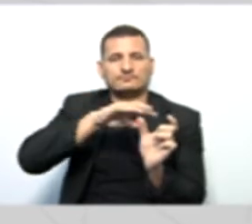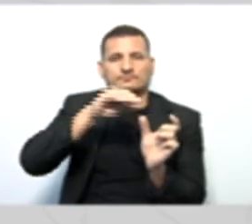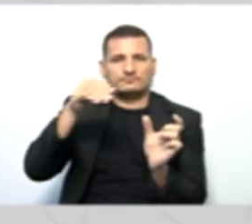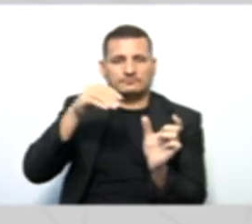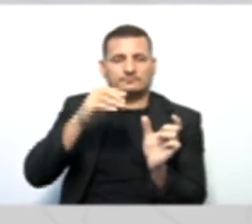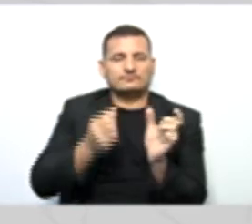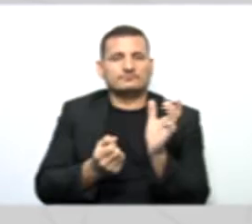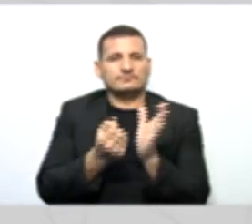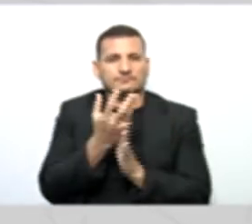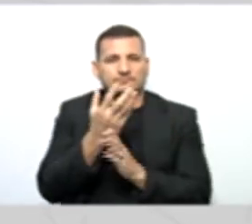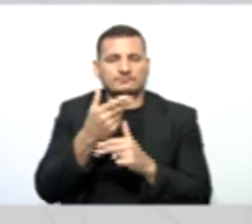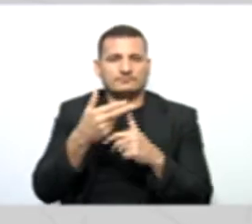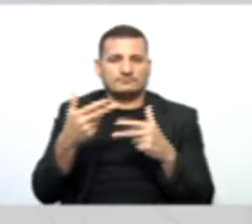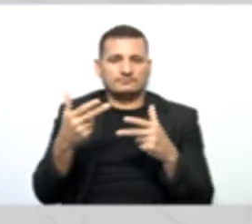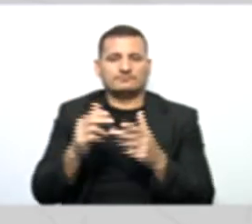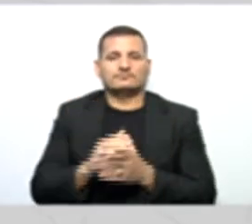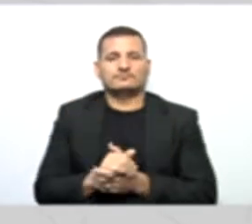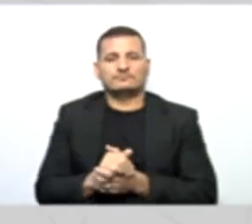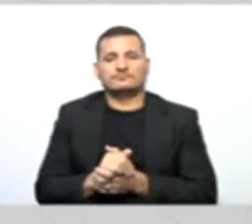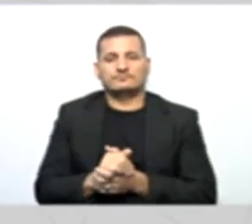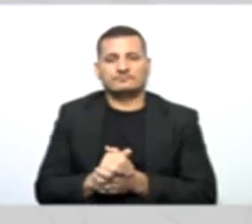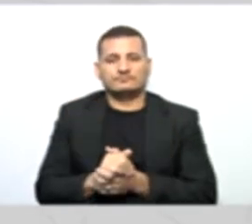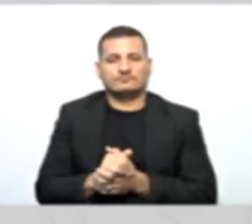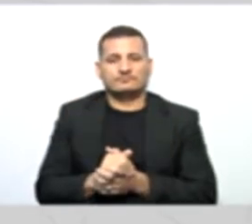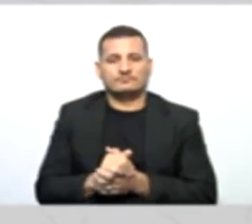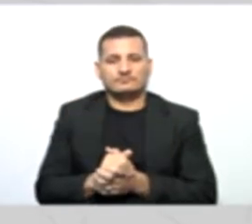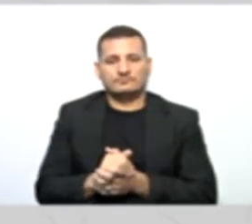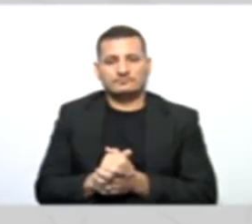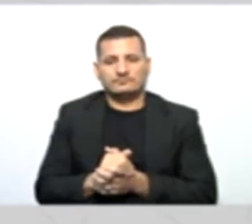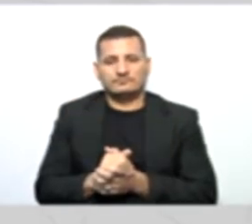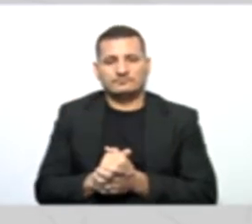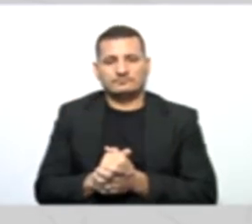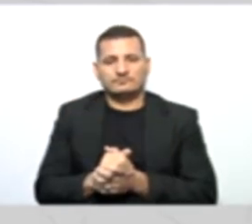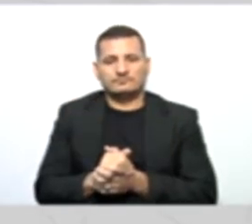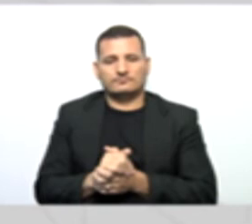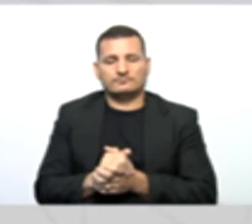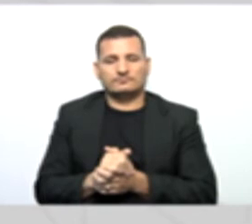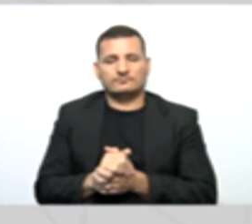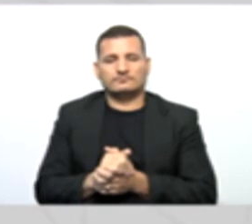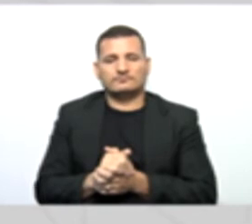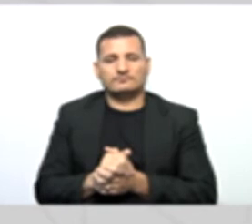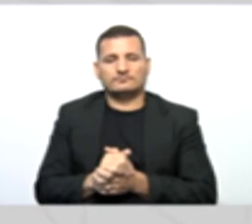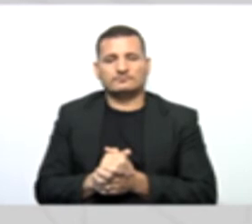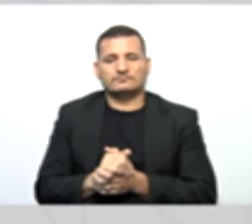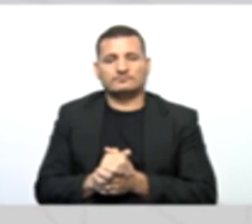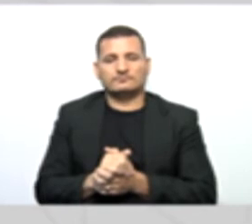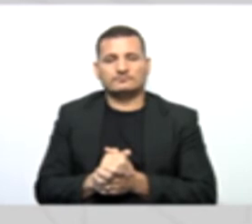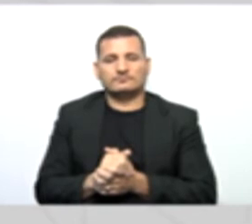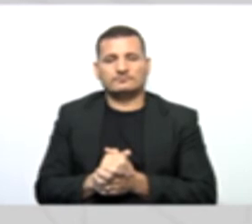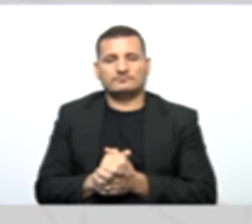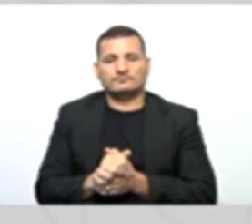seja, criar um objeto pessoa a partir da